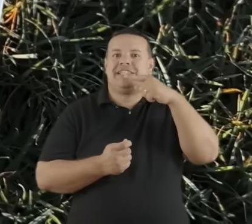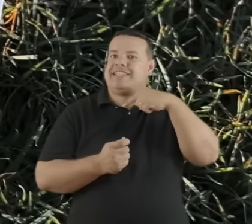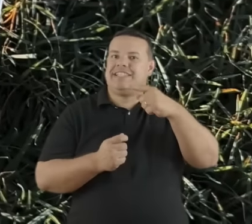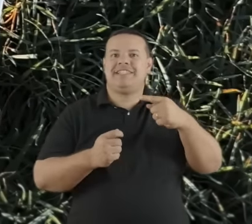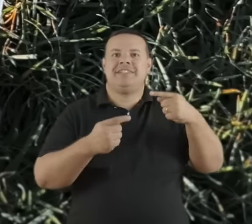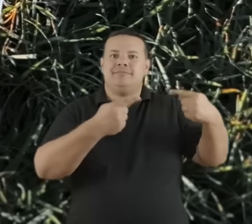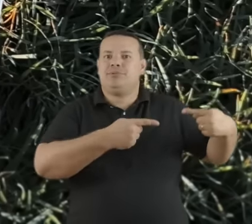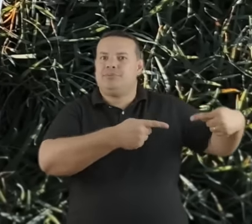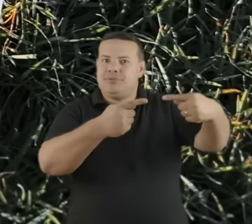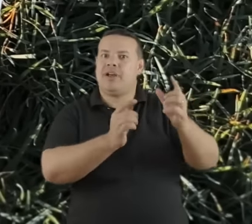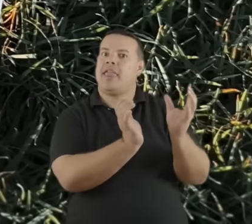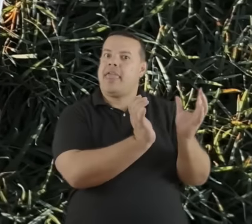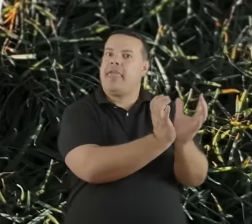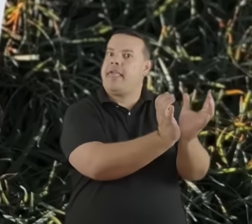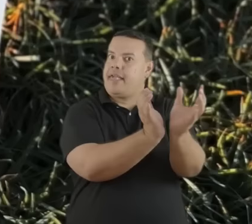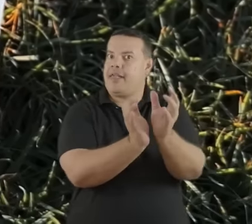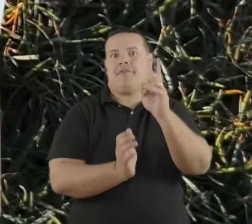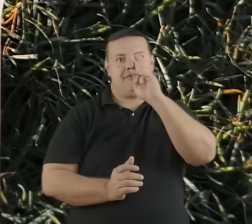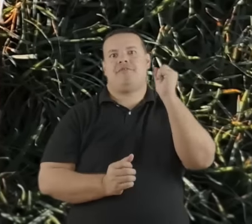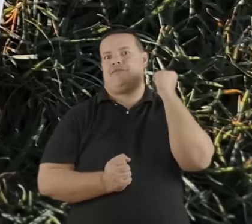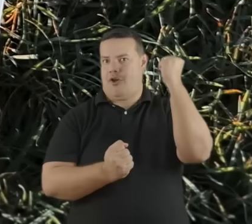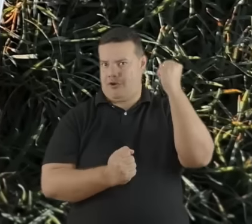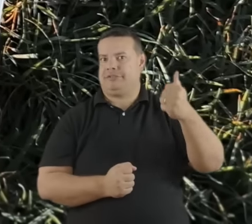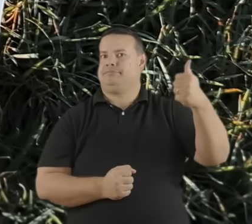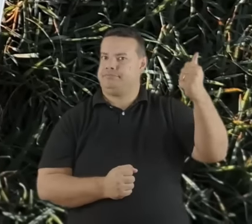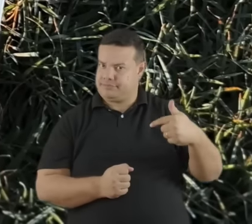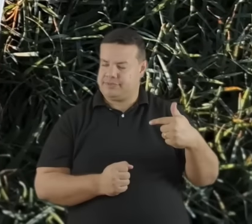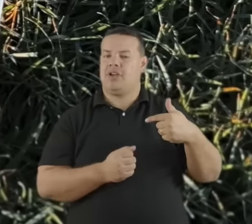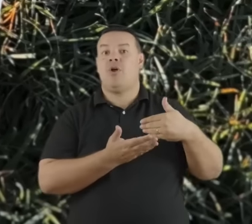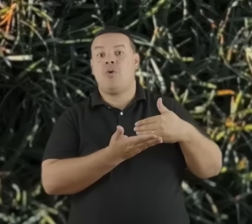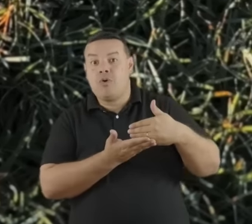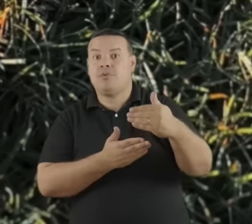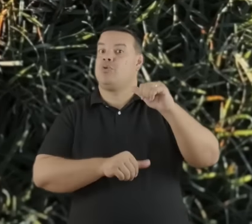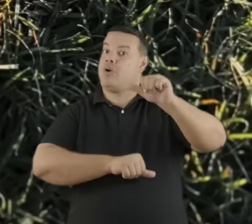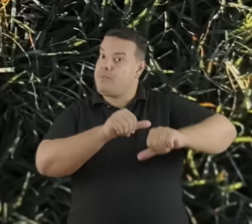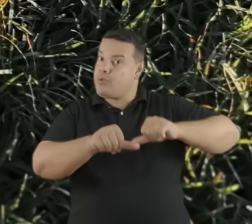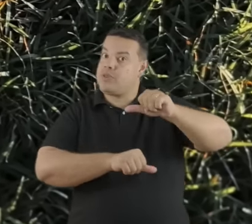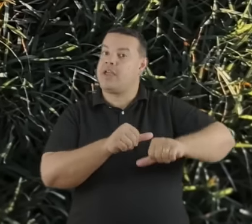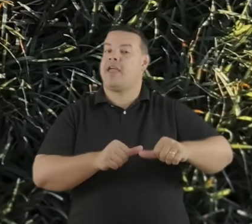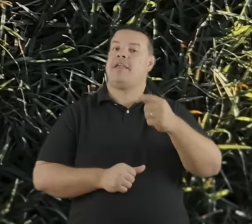primeiras posições com as equipes mais estruturadas. Isso começou a mudar em